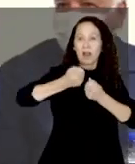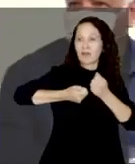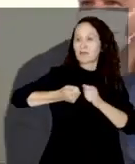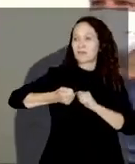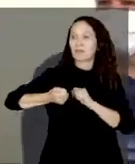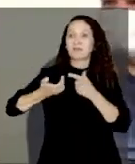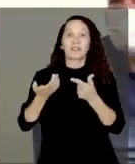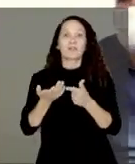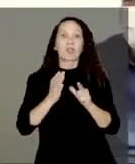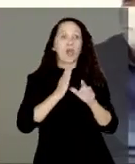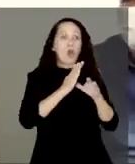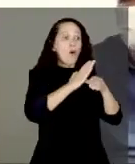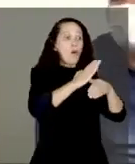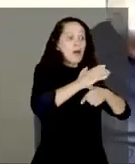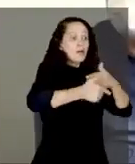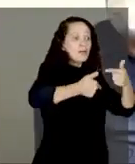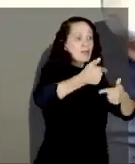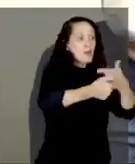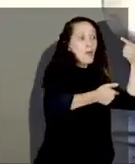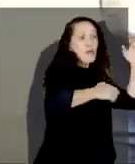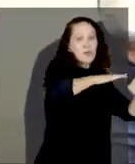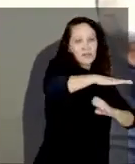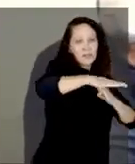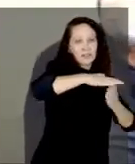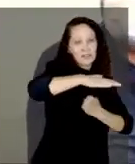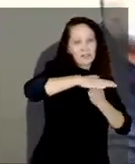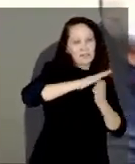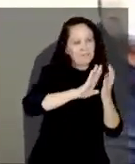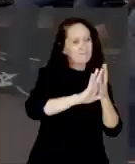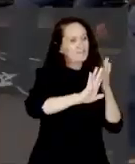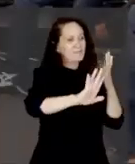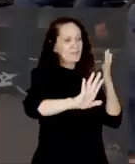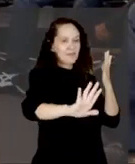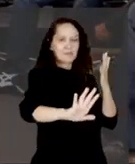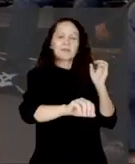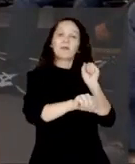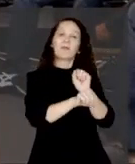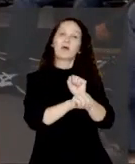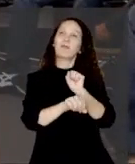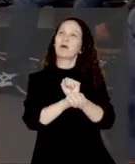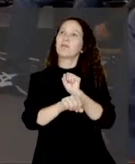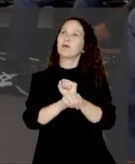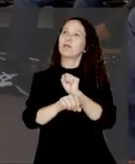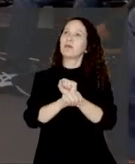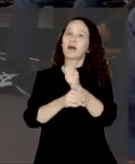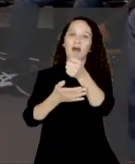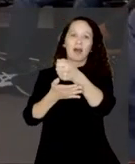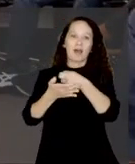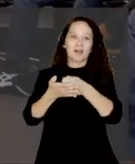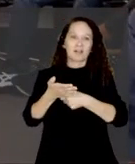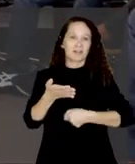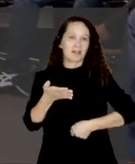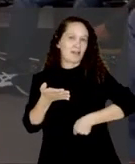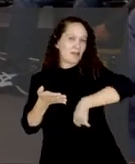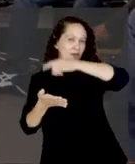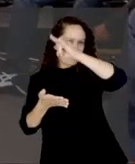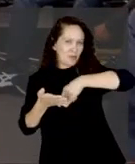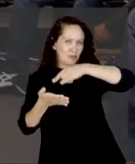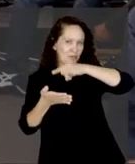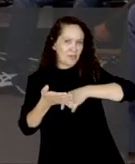tivesse uma eleição direta, o Médici ganharia as eleições. mesmo sendo o presidente da